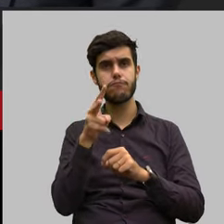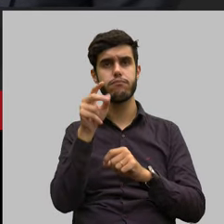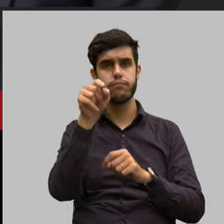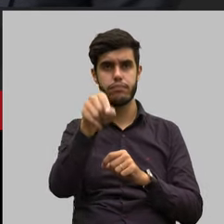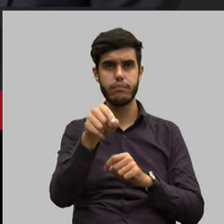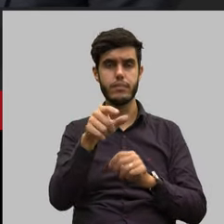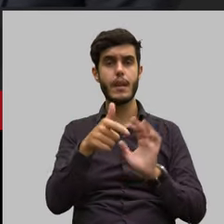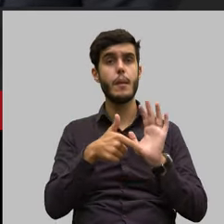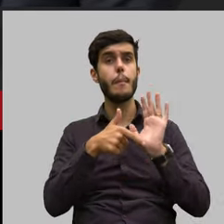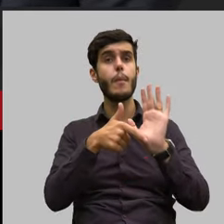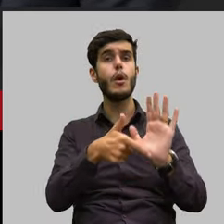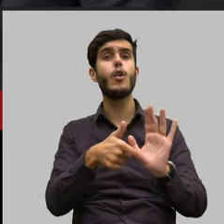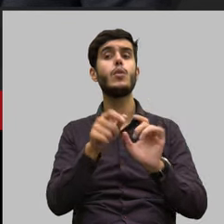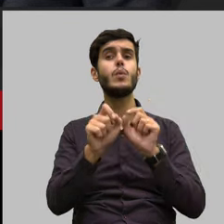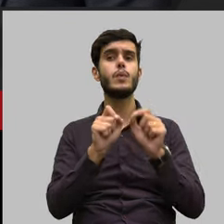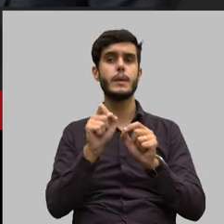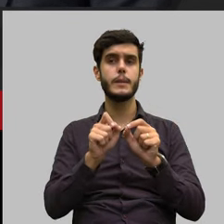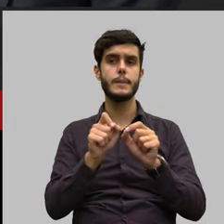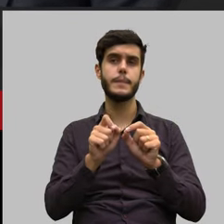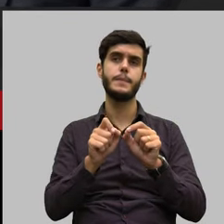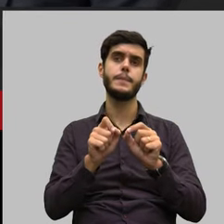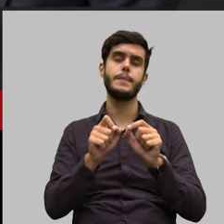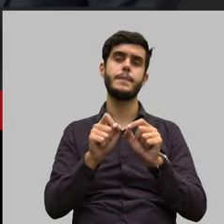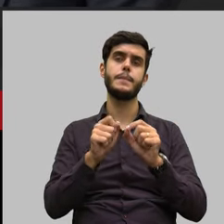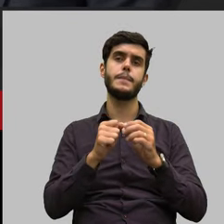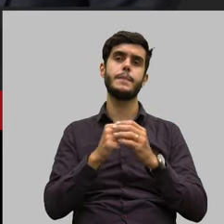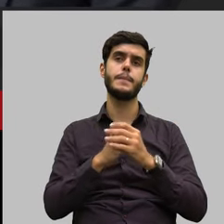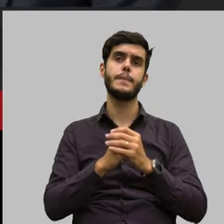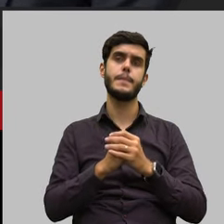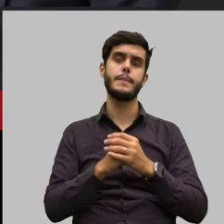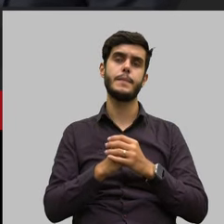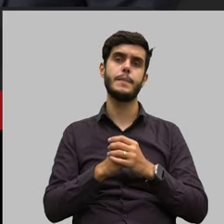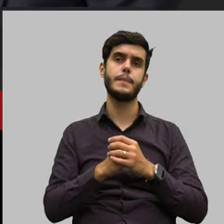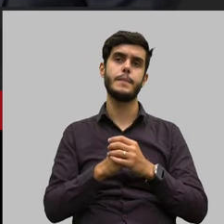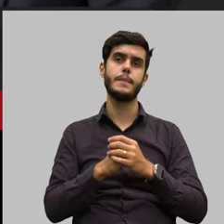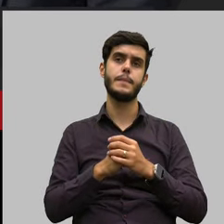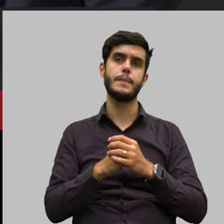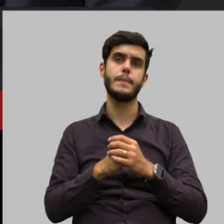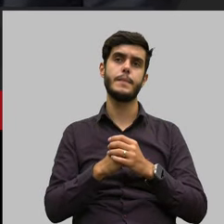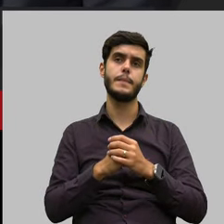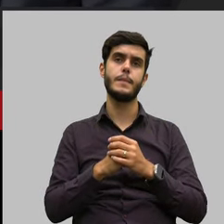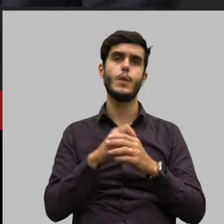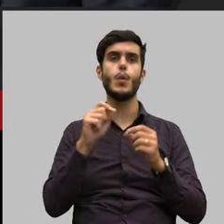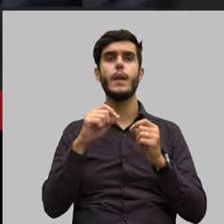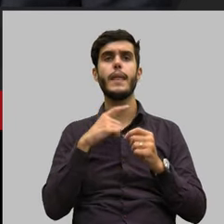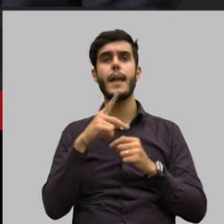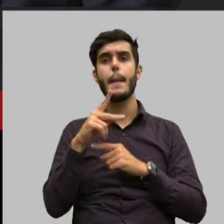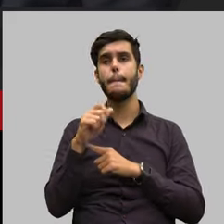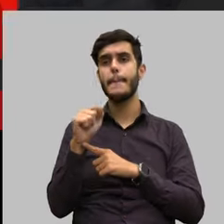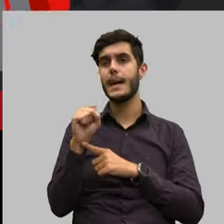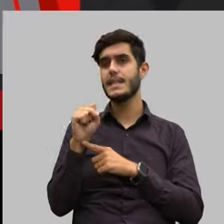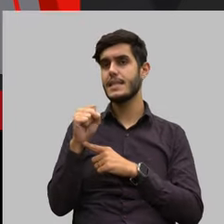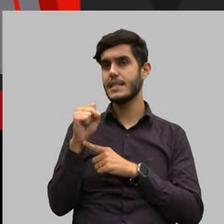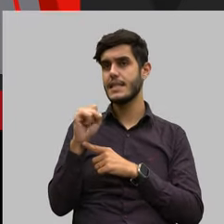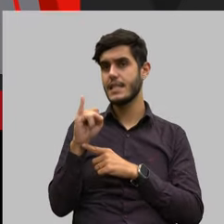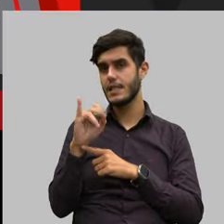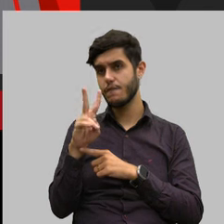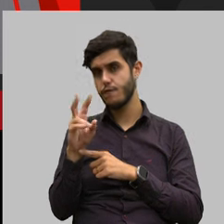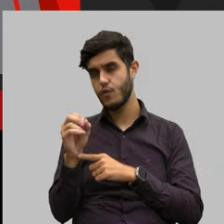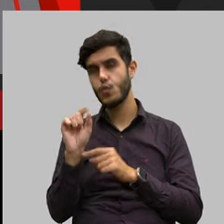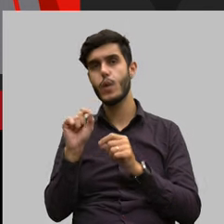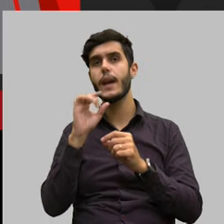demonstra a a o estoque de passivos principalmente com fornecedores ali e